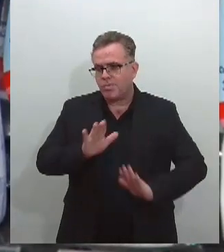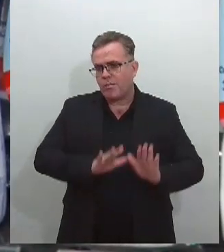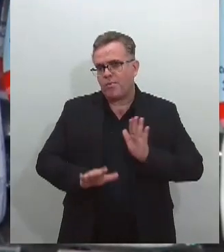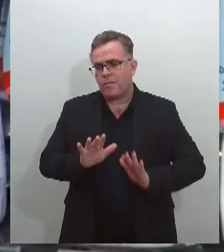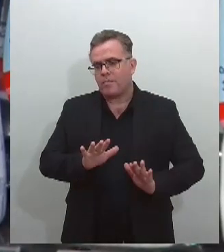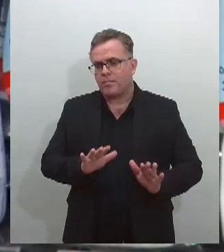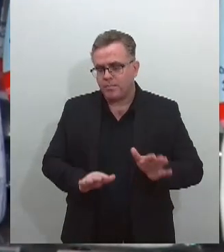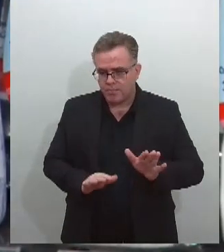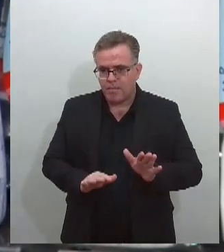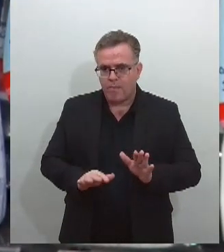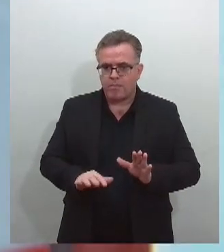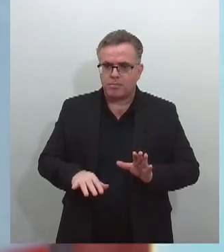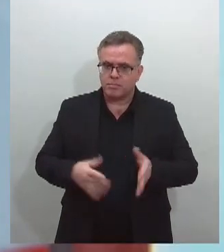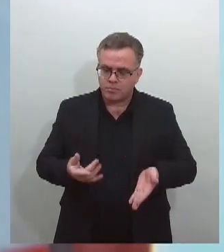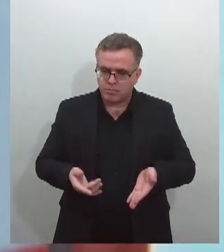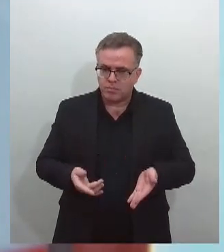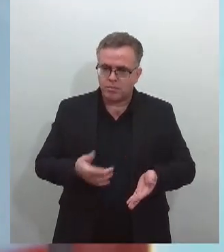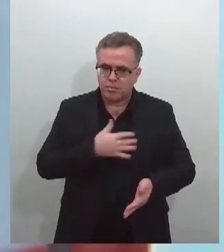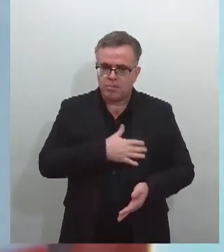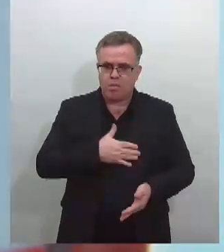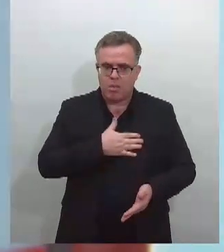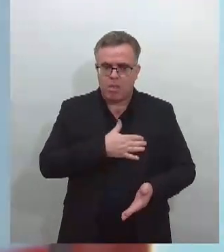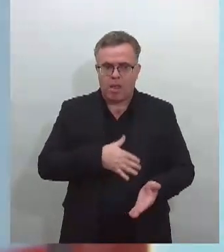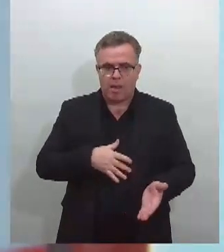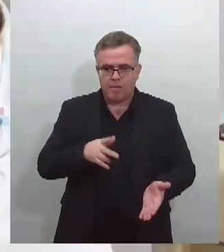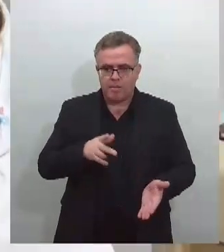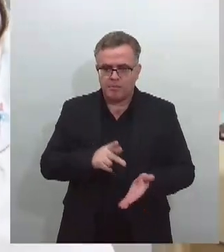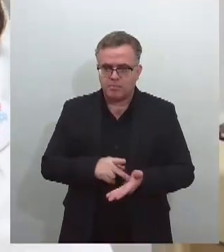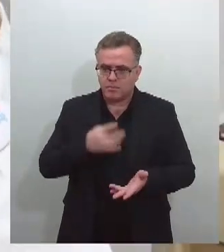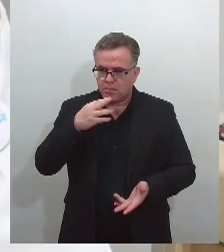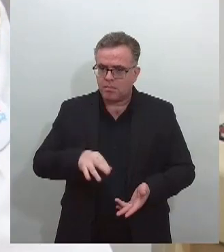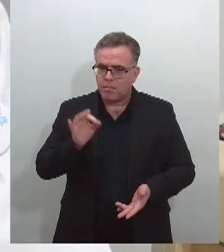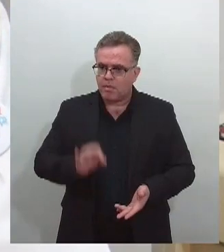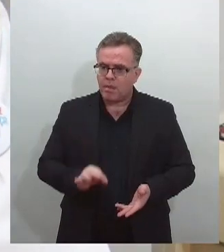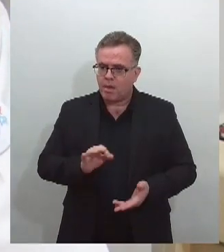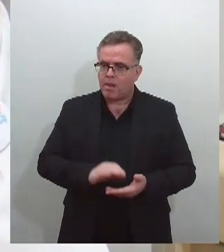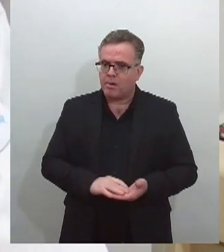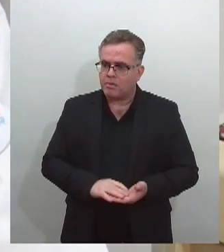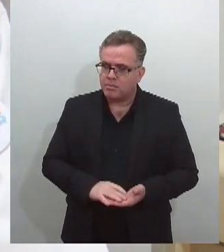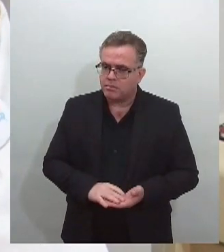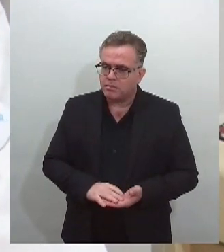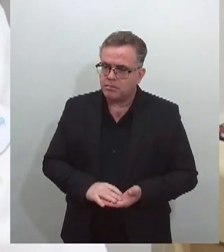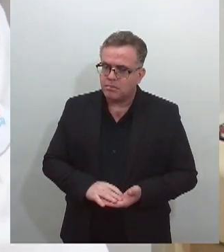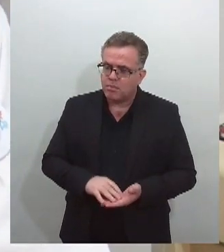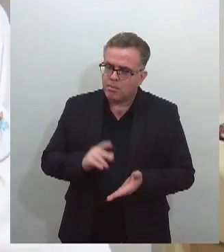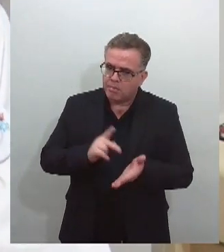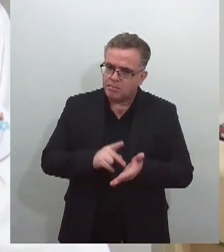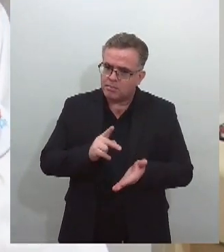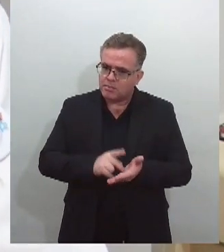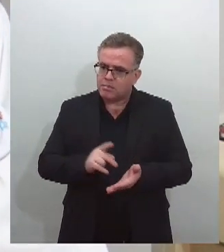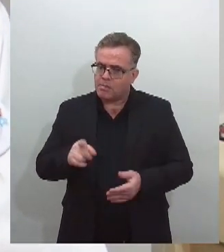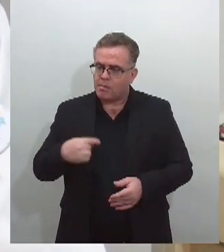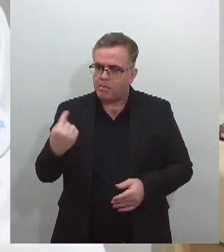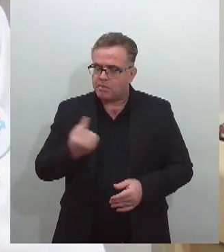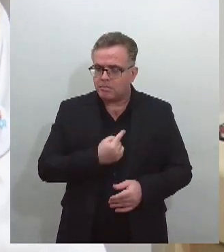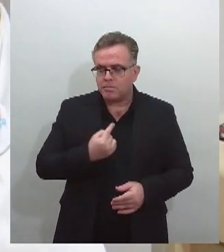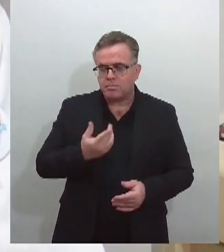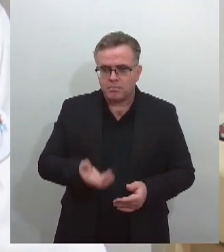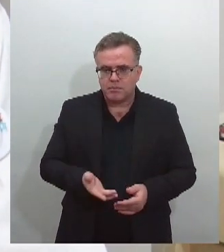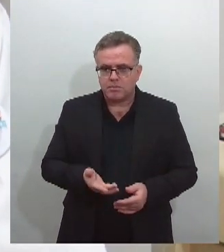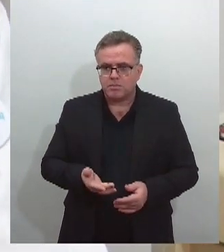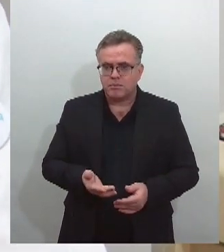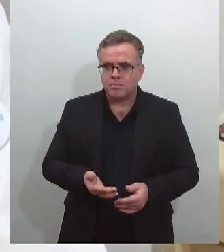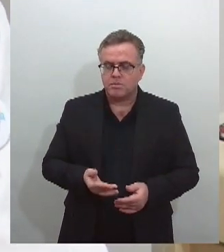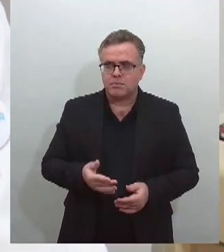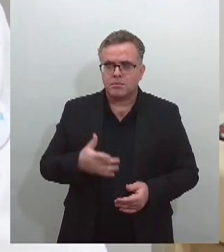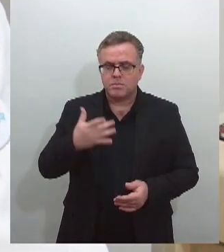pessoas apreciem o verdadeiro sabor dos alimentos. O ideal mesmo seria que nós aprendêssemos a sentir o sabor dos alimentos